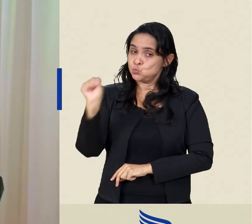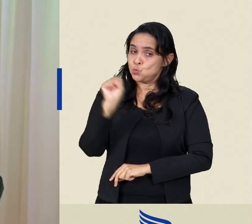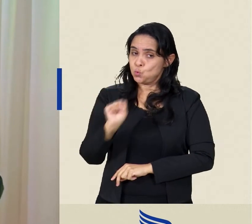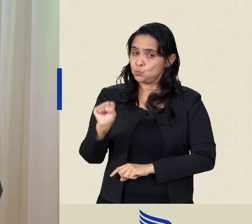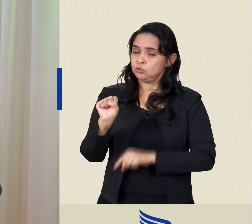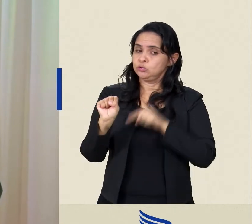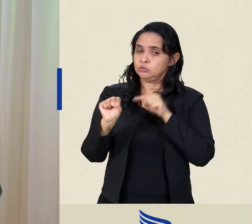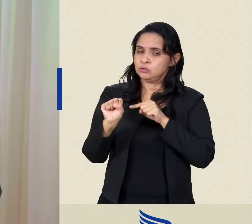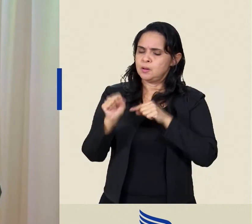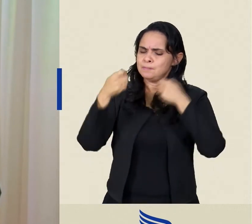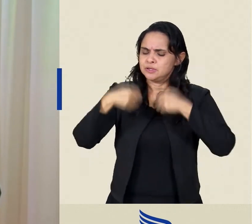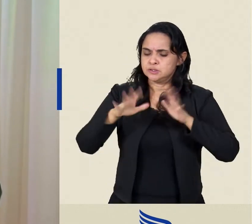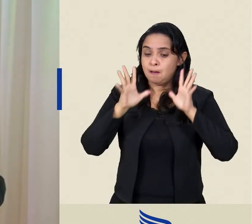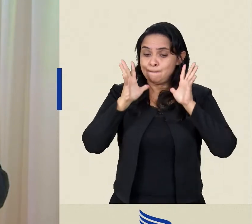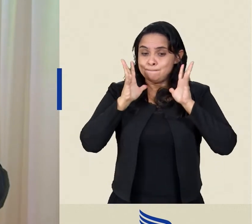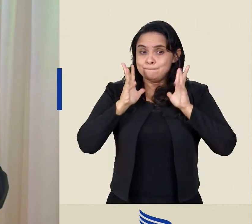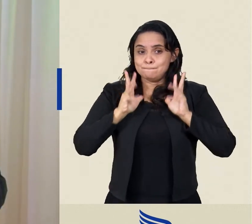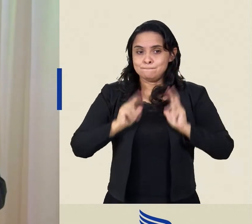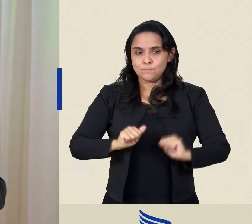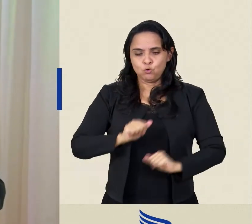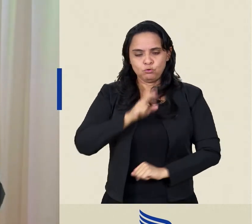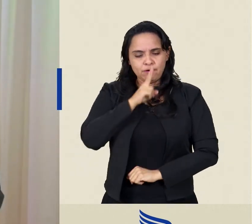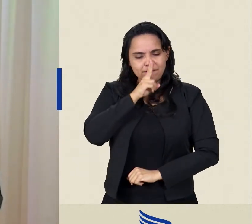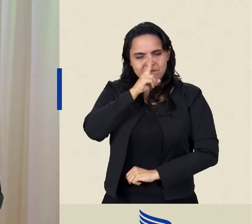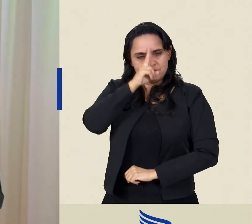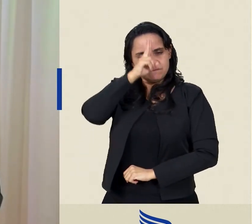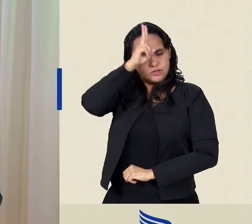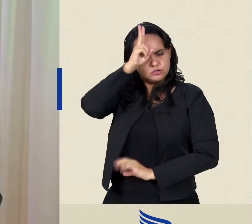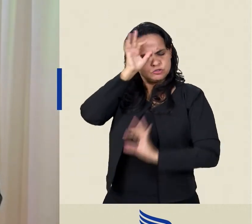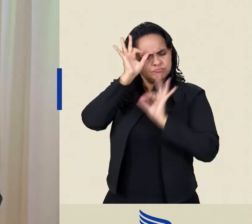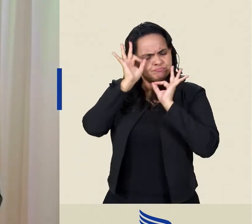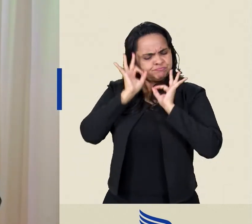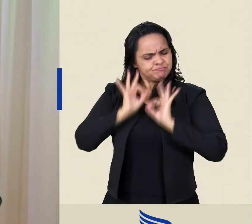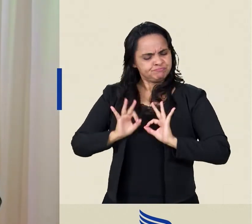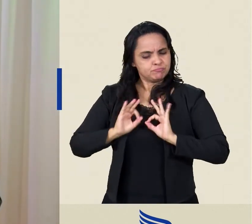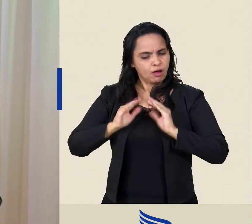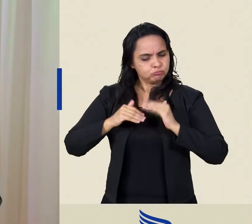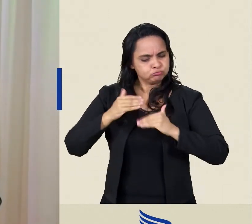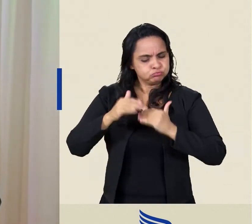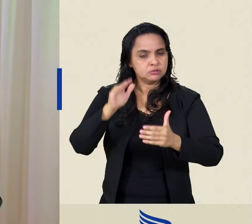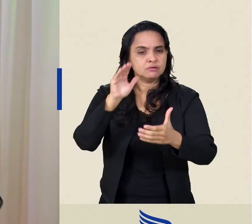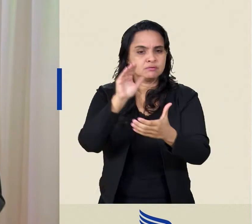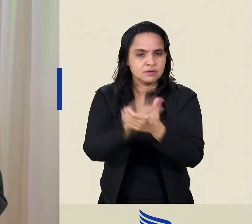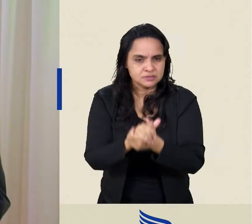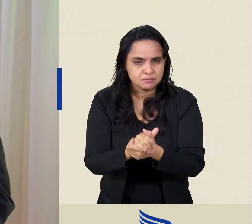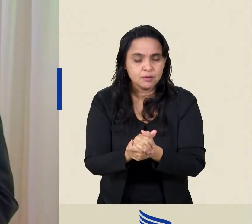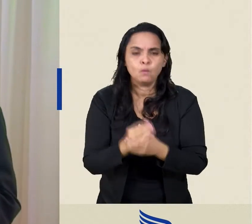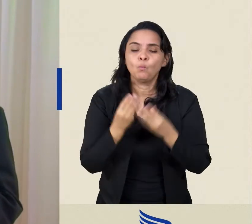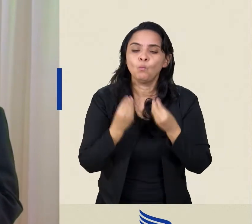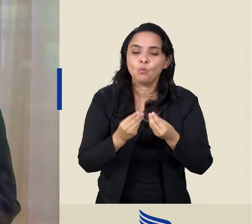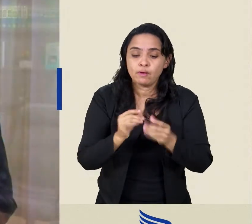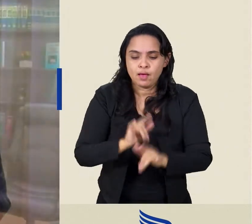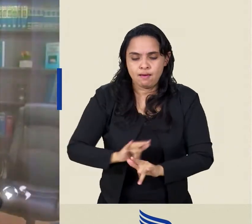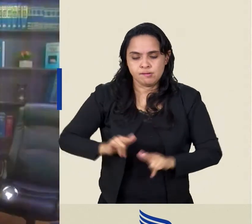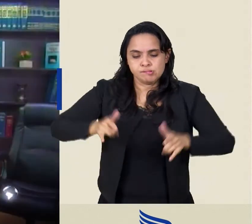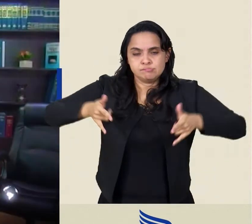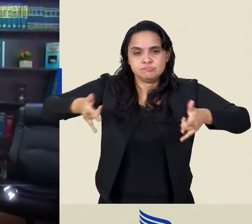se conservar puros até o casamento, para que o leito não seja